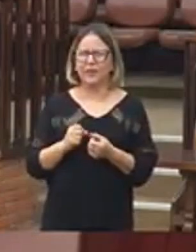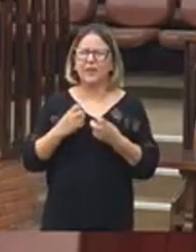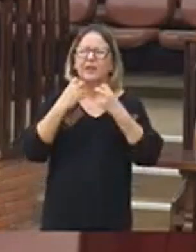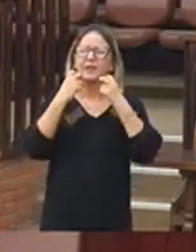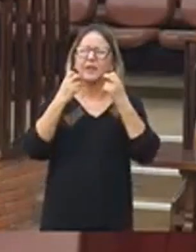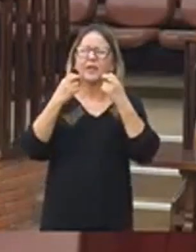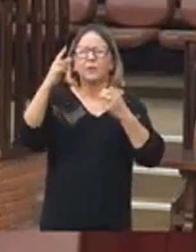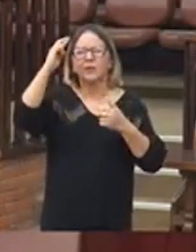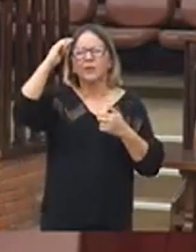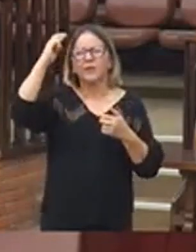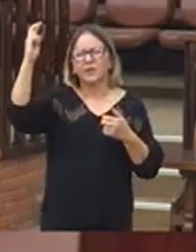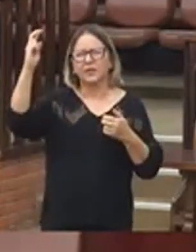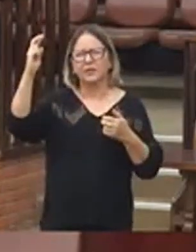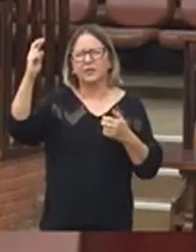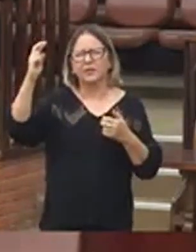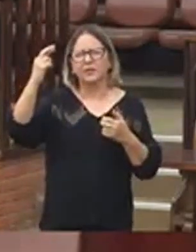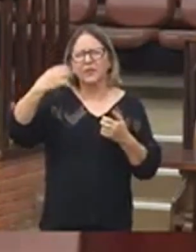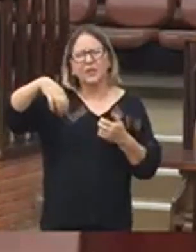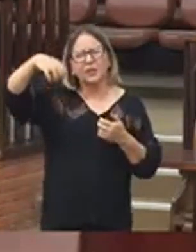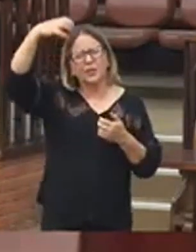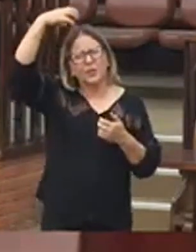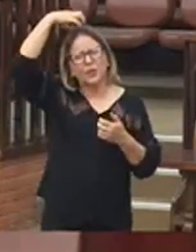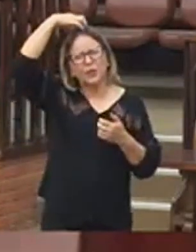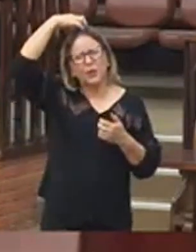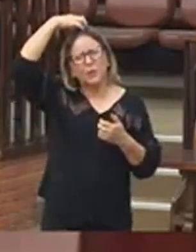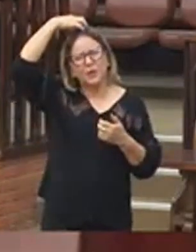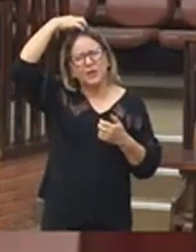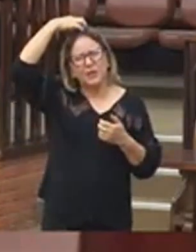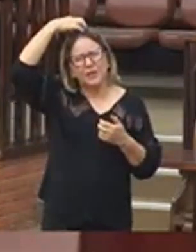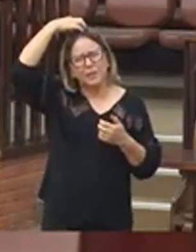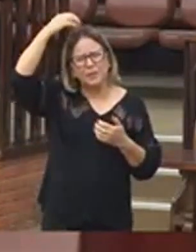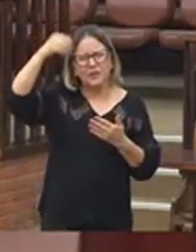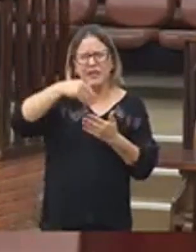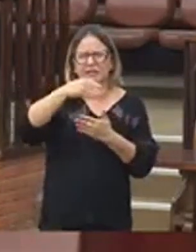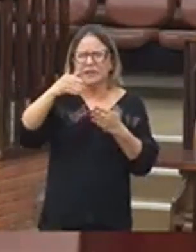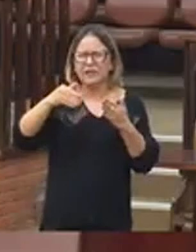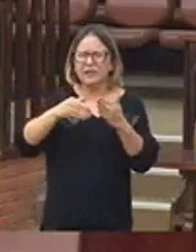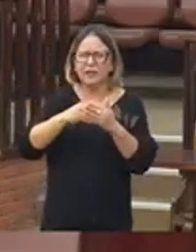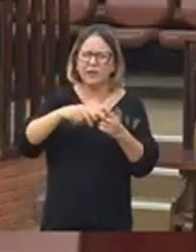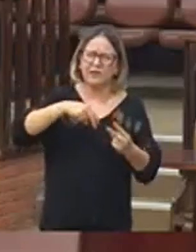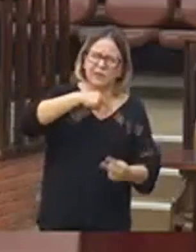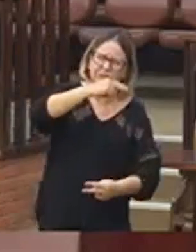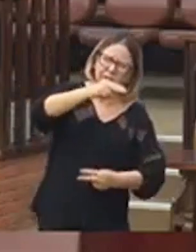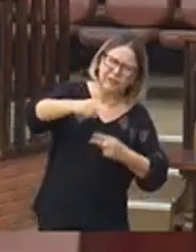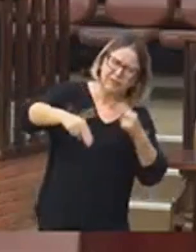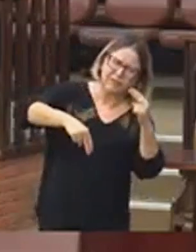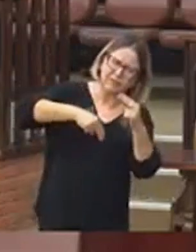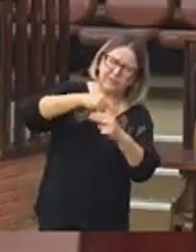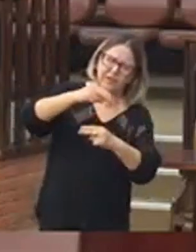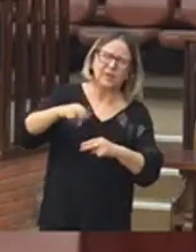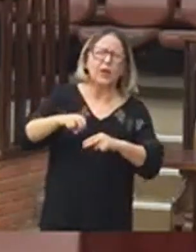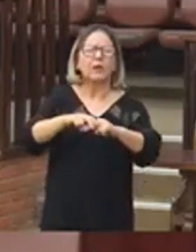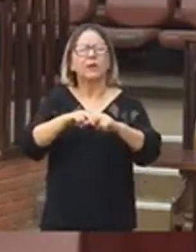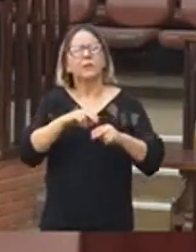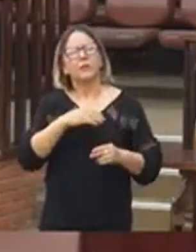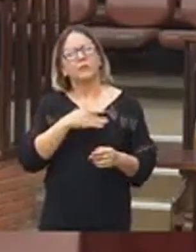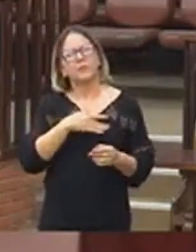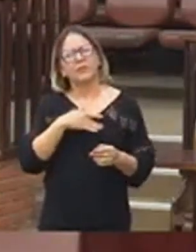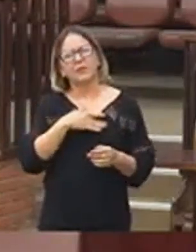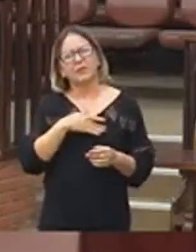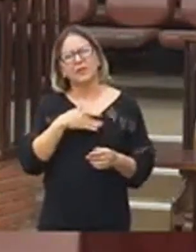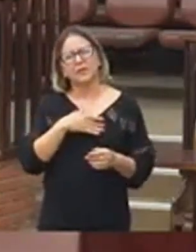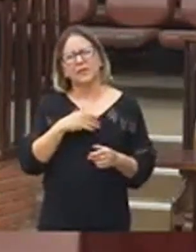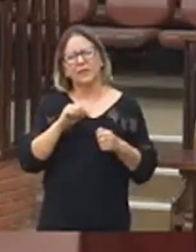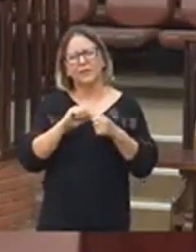é soberano de todo este universo, que por tua misericórdia operes nesse